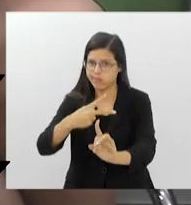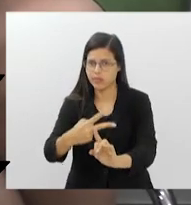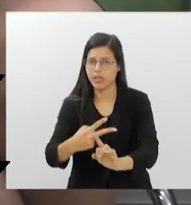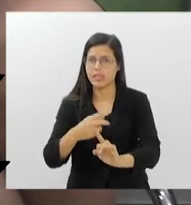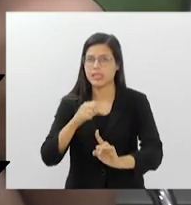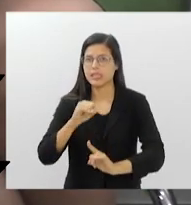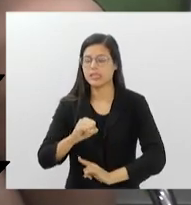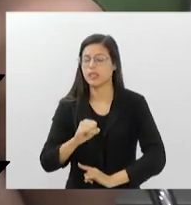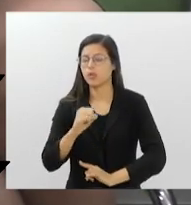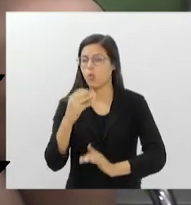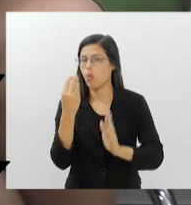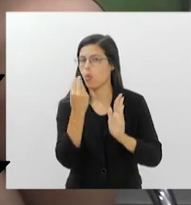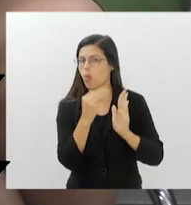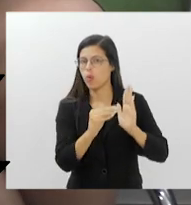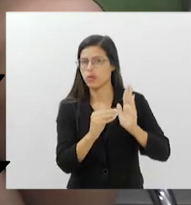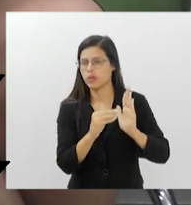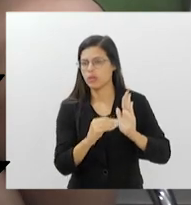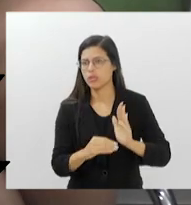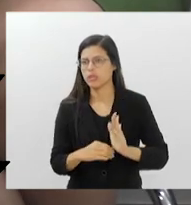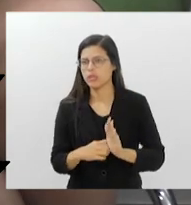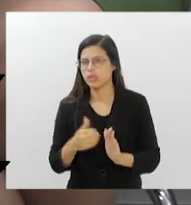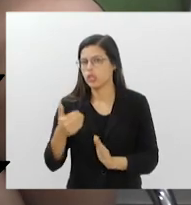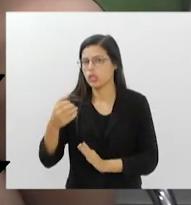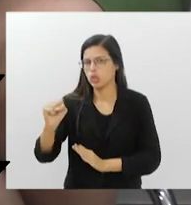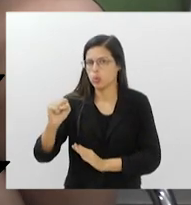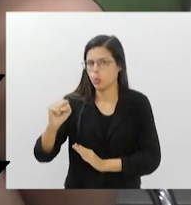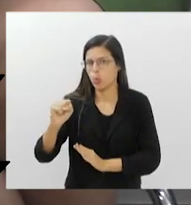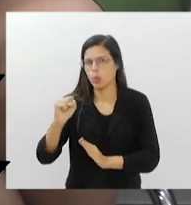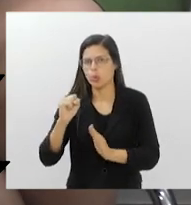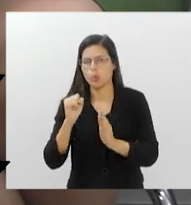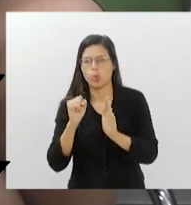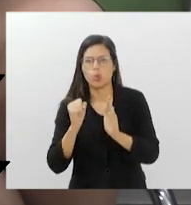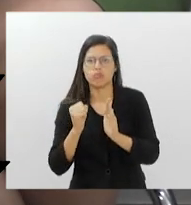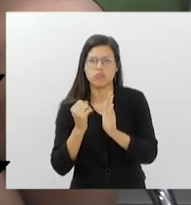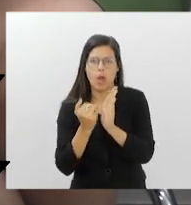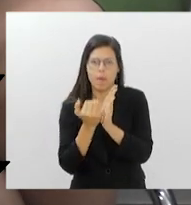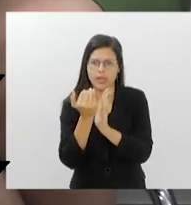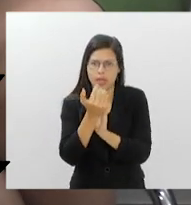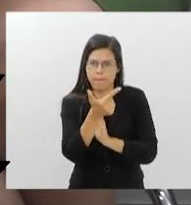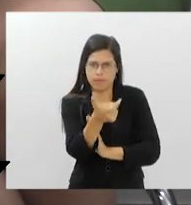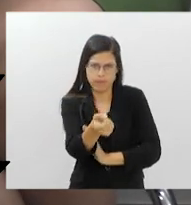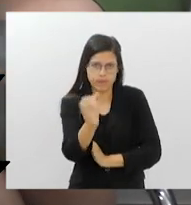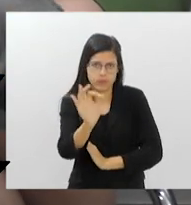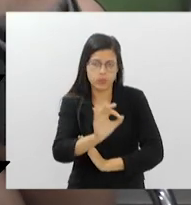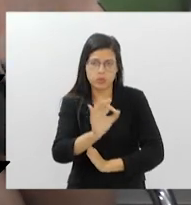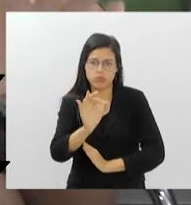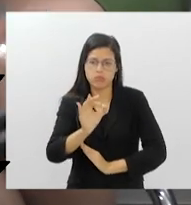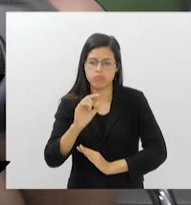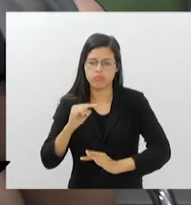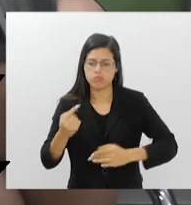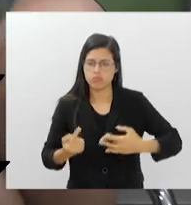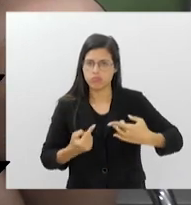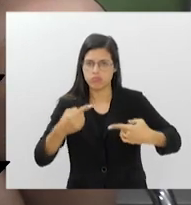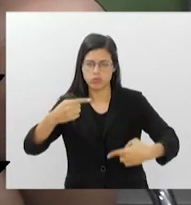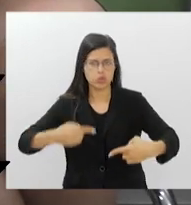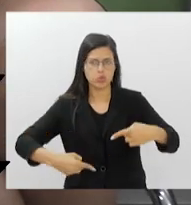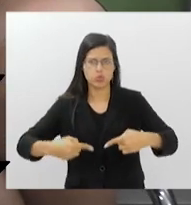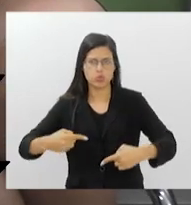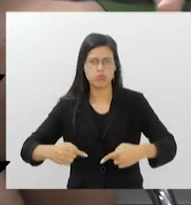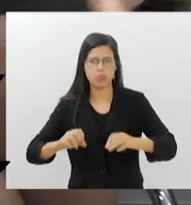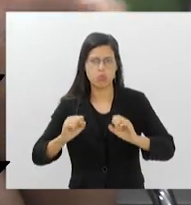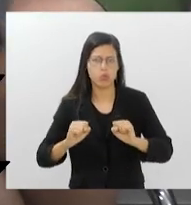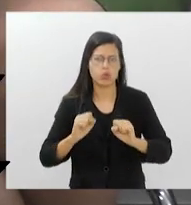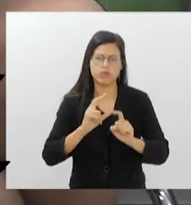tivesse assim de 18 para 20 n a gente vai discutir podemos ganhar podemos